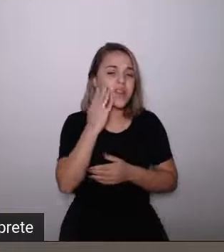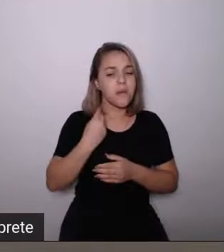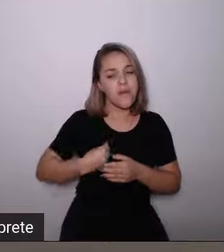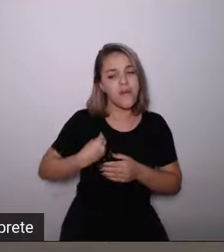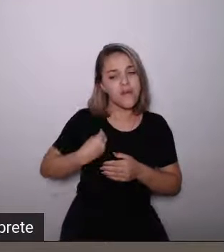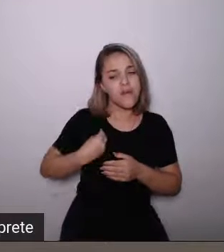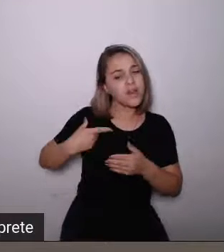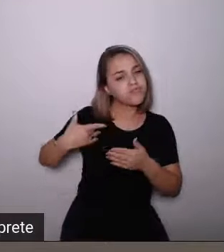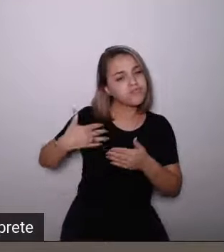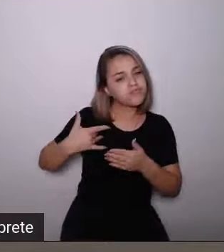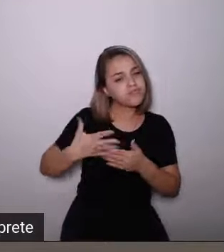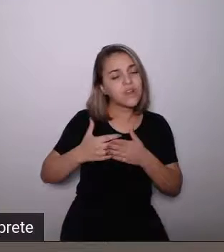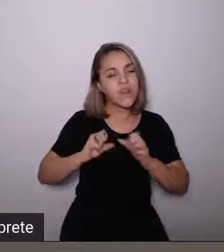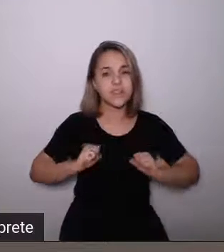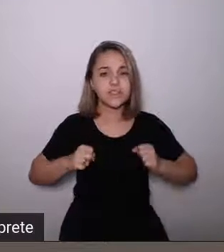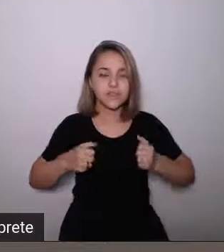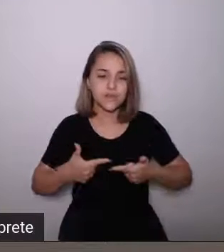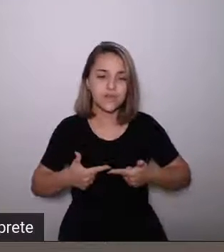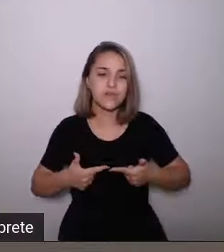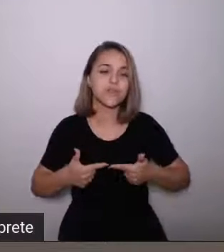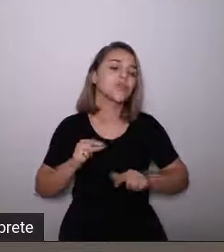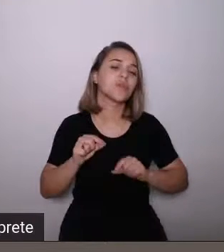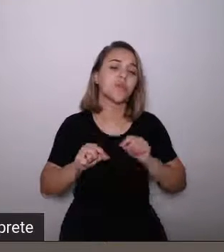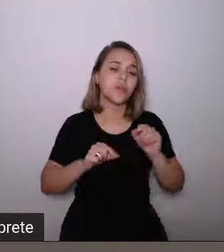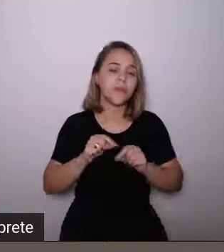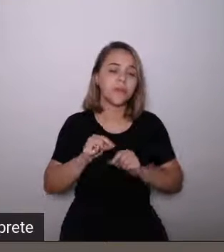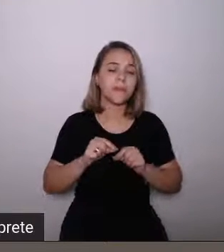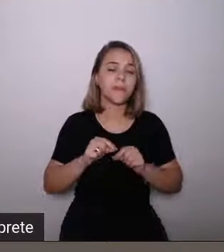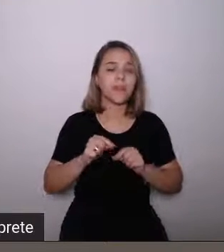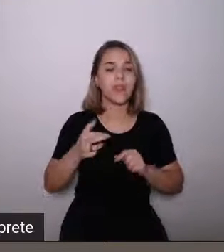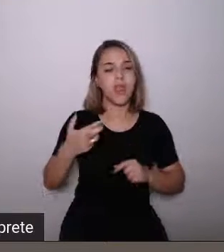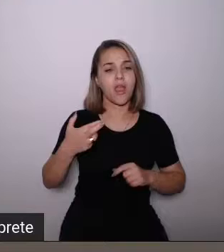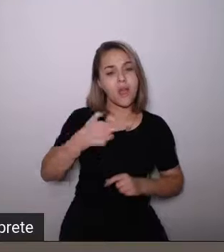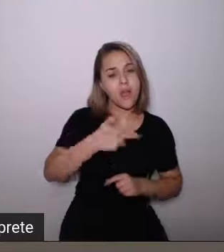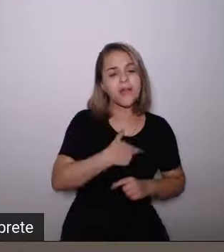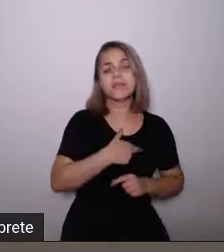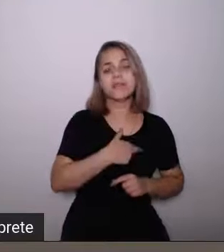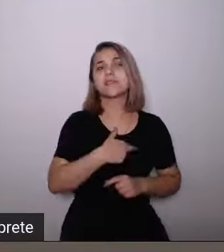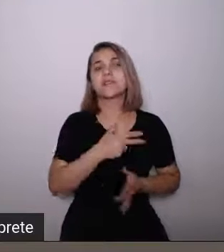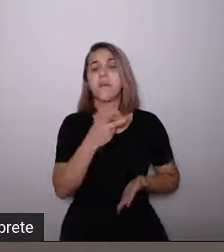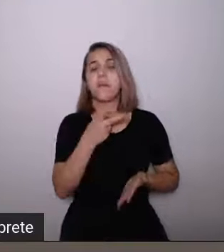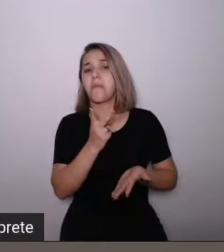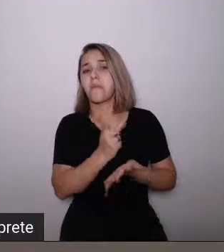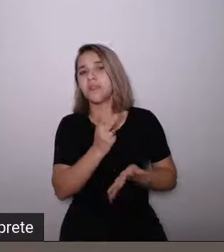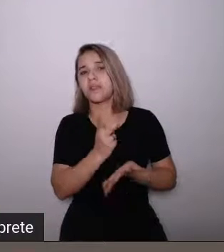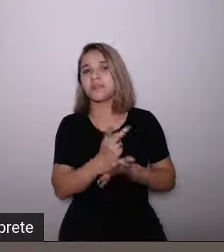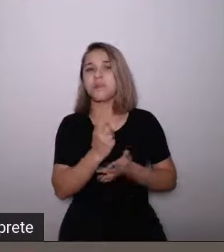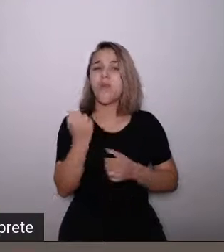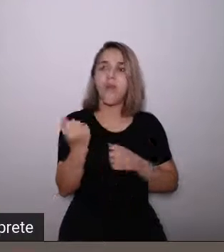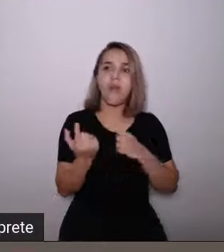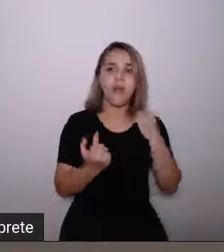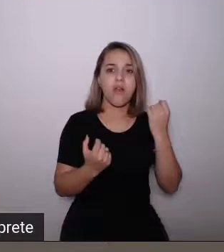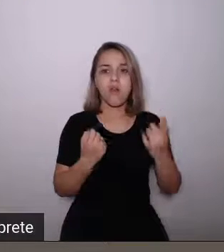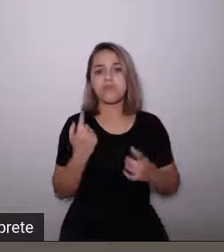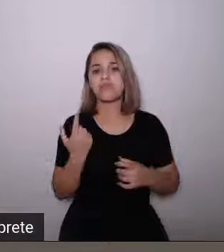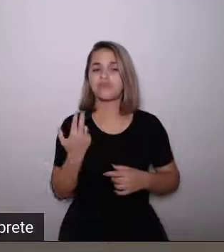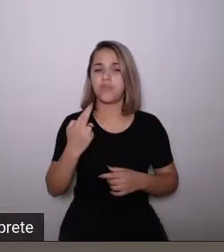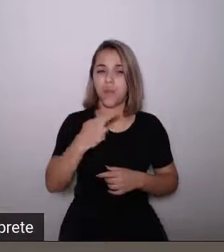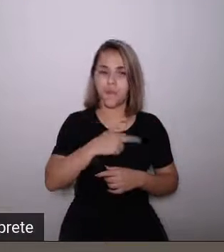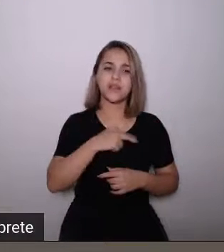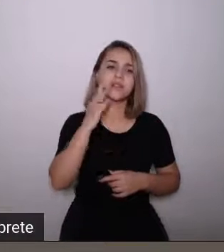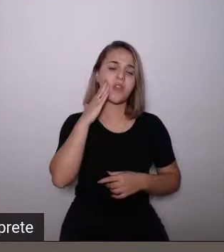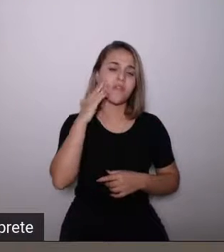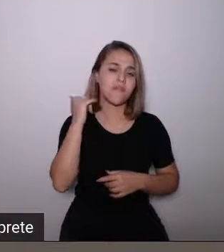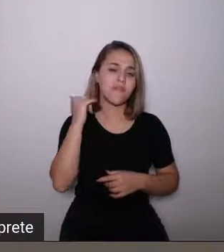mais aos romances, mesmo aqueles que ele não, né, mesmo ao grande romance que ele escreveu e